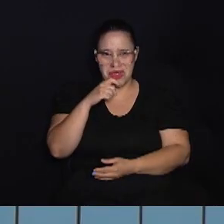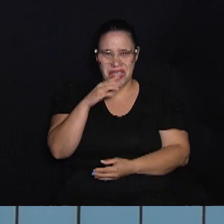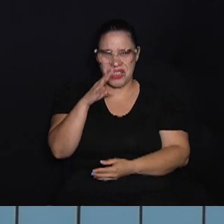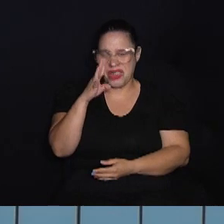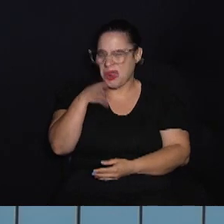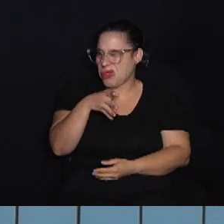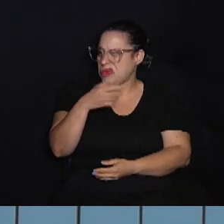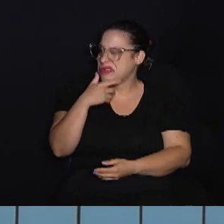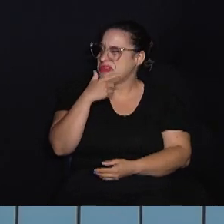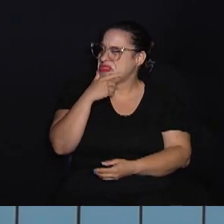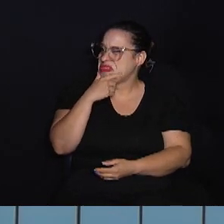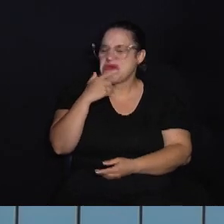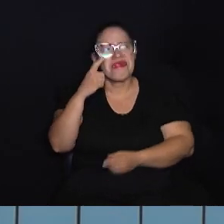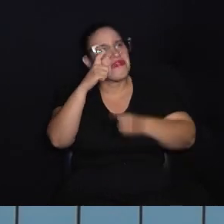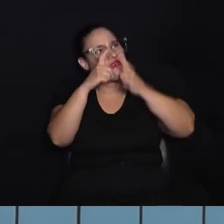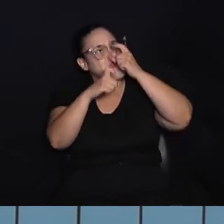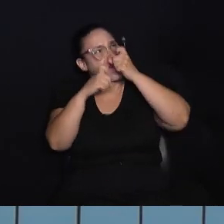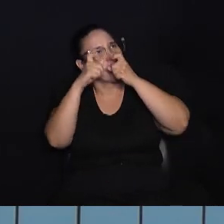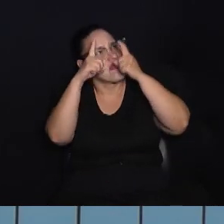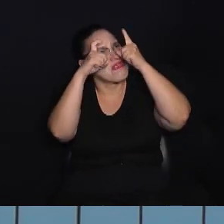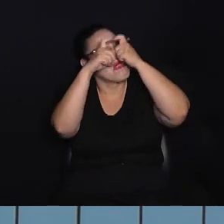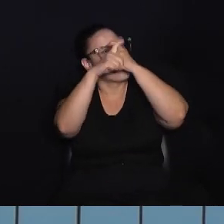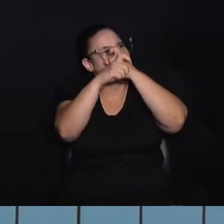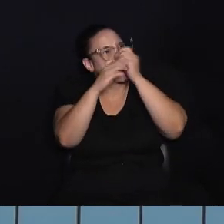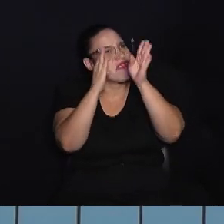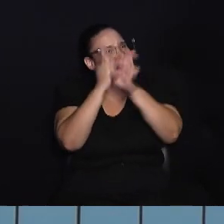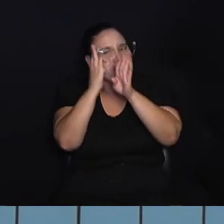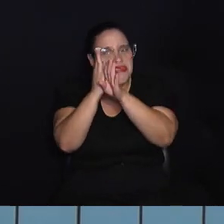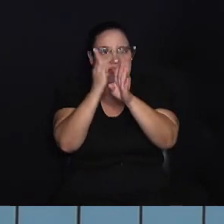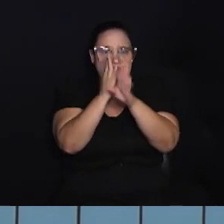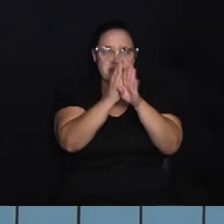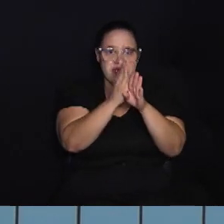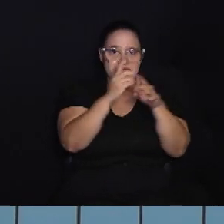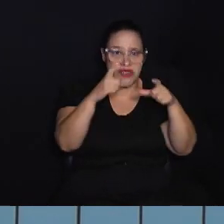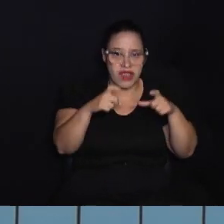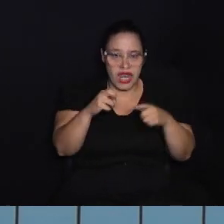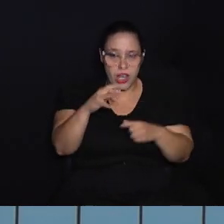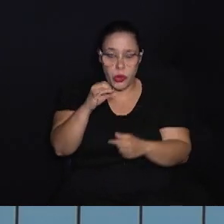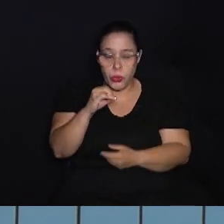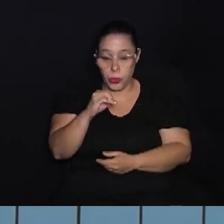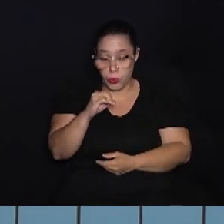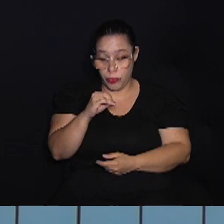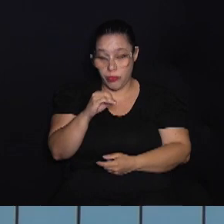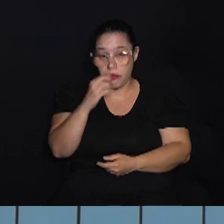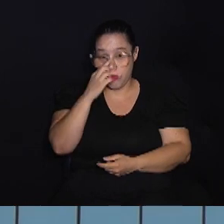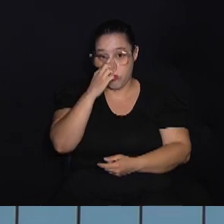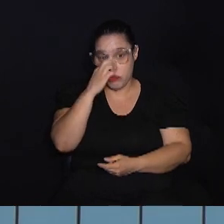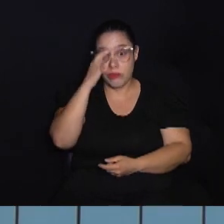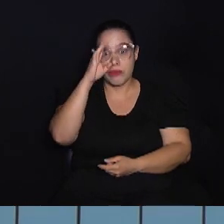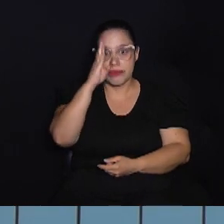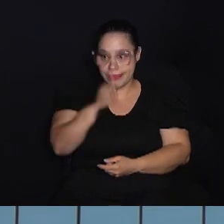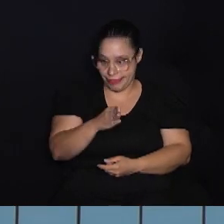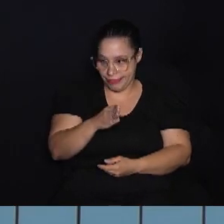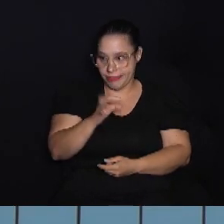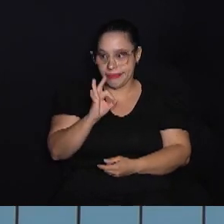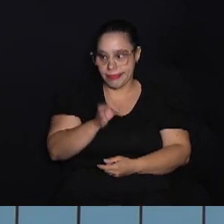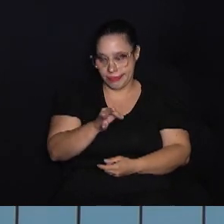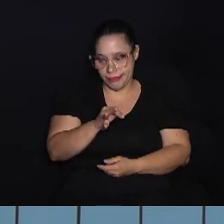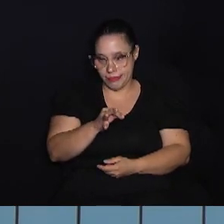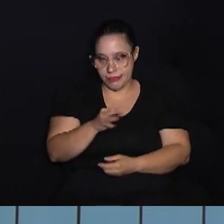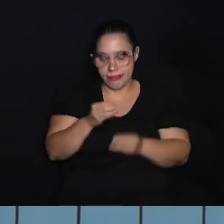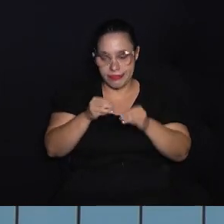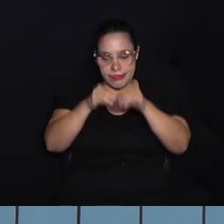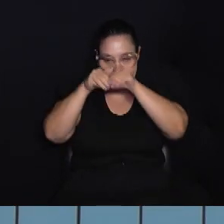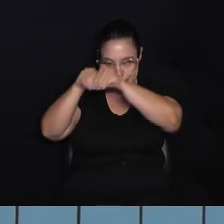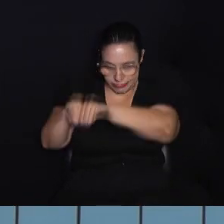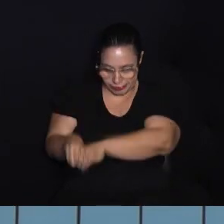não sabe, e eu confesso que às vezes a gente tem uma dificuldade de encontrar os locais, os ecopontos que são ideais